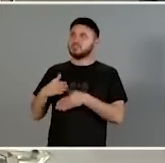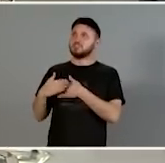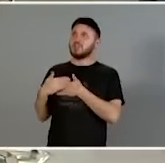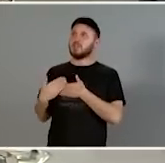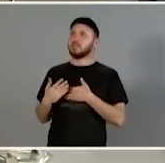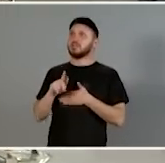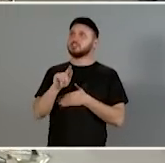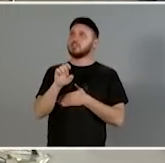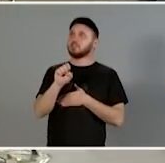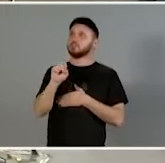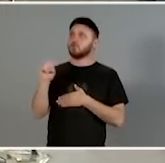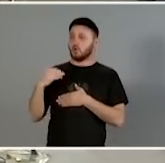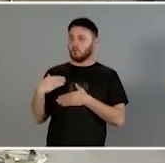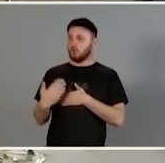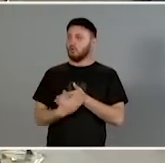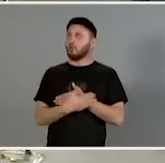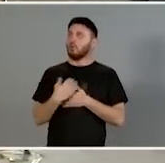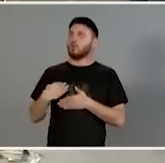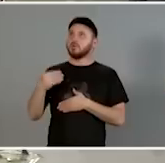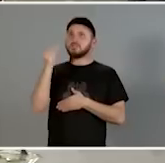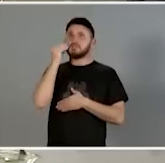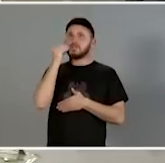eu ainda estou engessado,